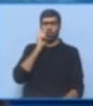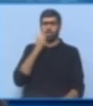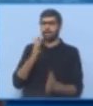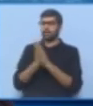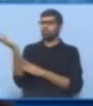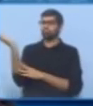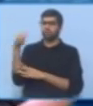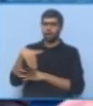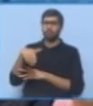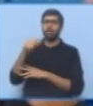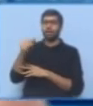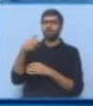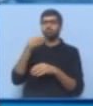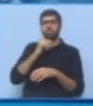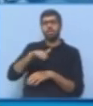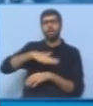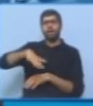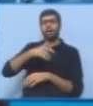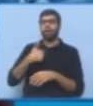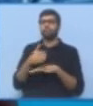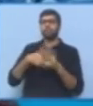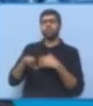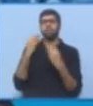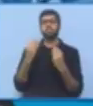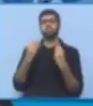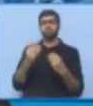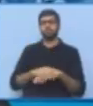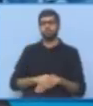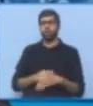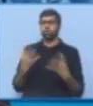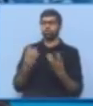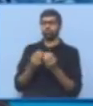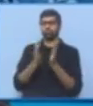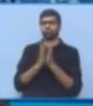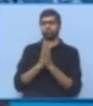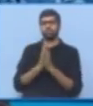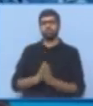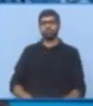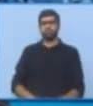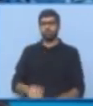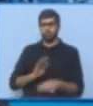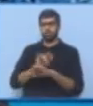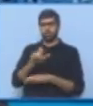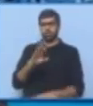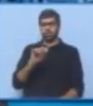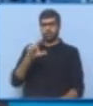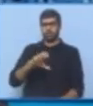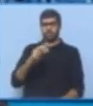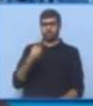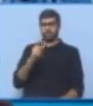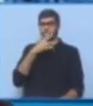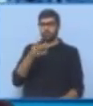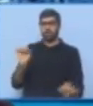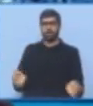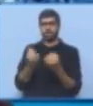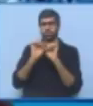por Deus que andou na terra a fazer o bem. Com a força do Espírito Santo. E por isso, cá está, como dizia o Henrique, salvação universal.